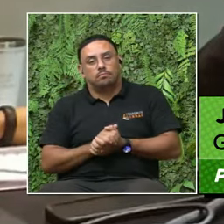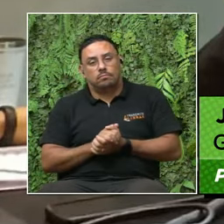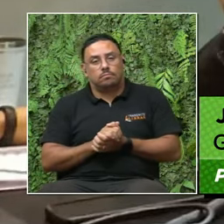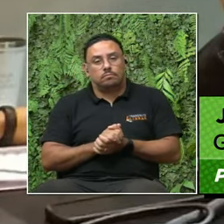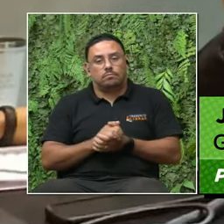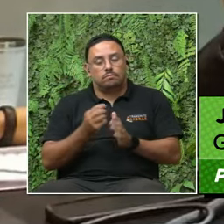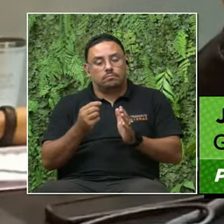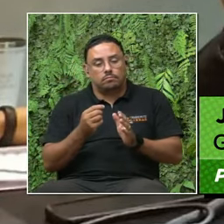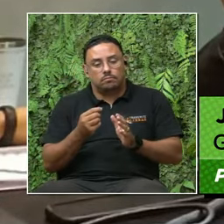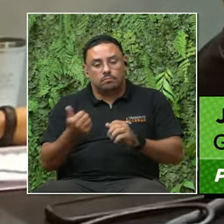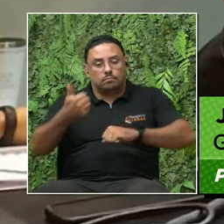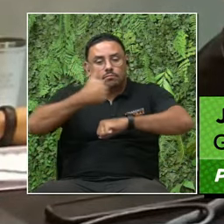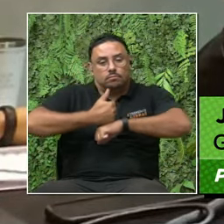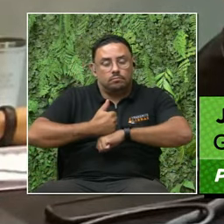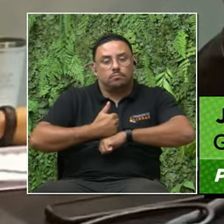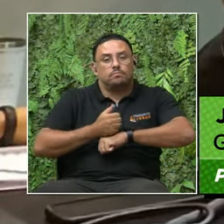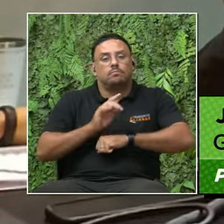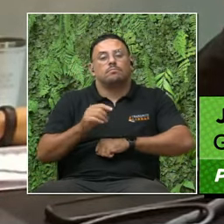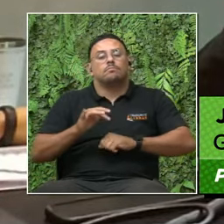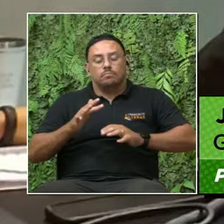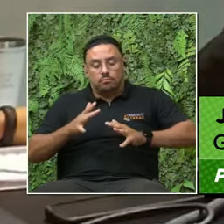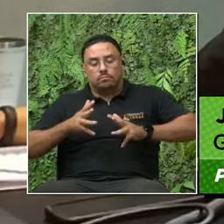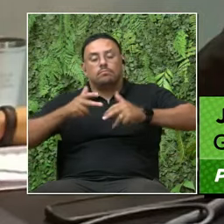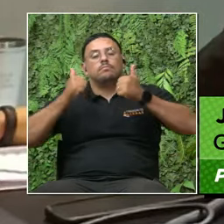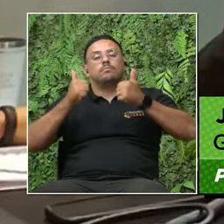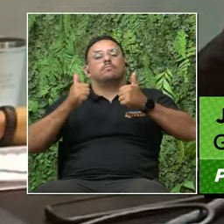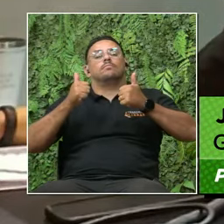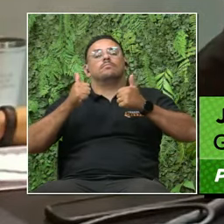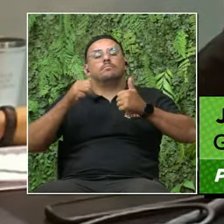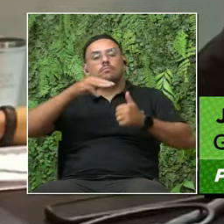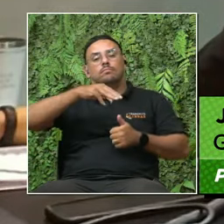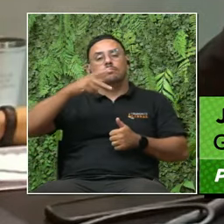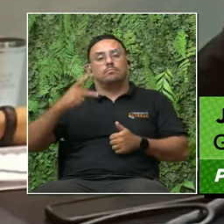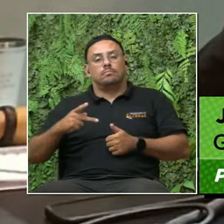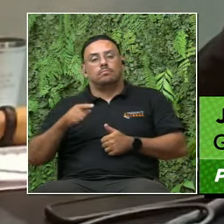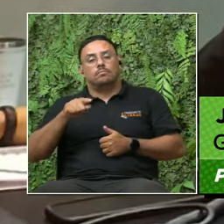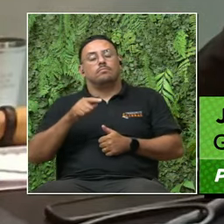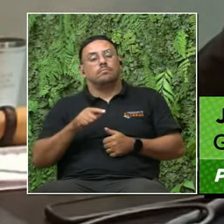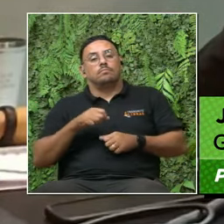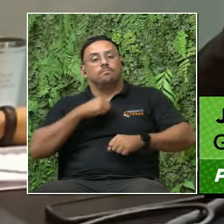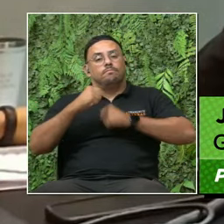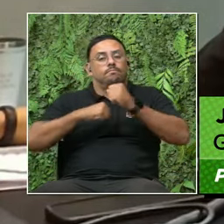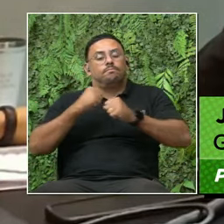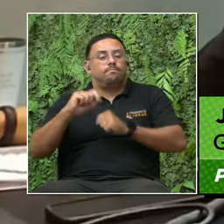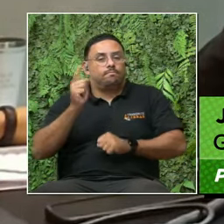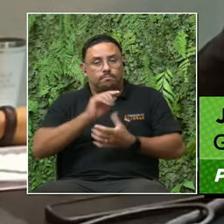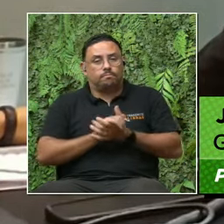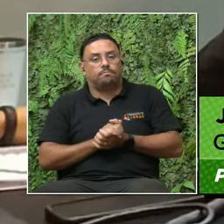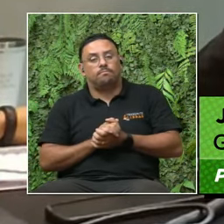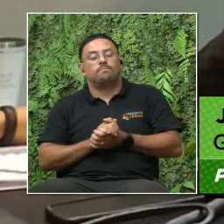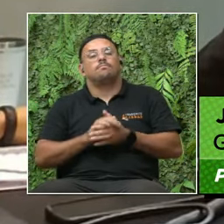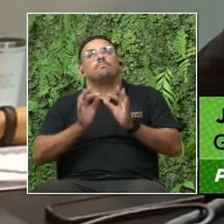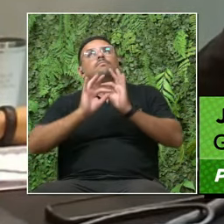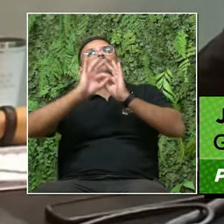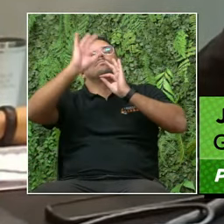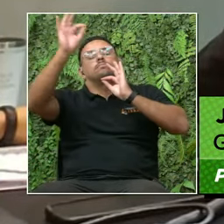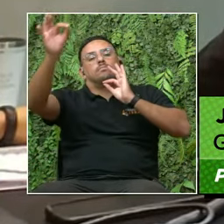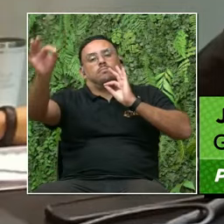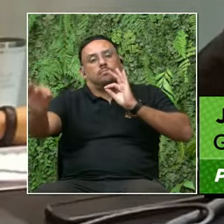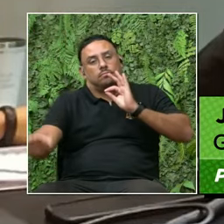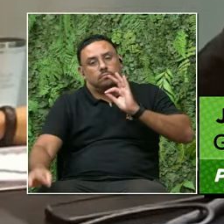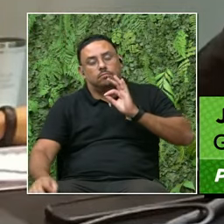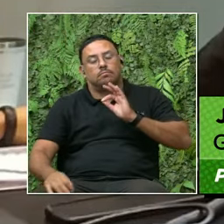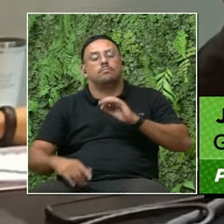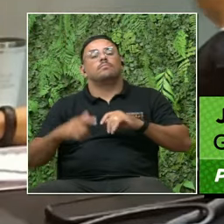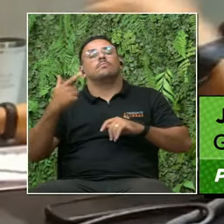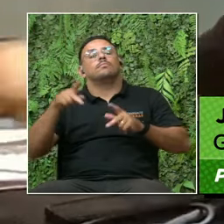preencher essa lacuna o o a qualidade que o Mateus Pereira tem e ele não é um velocista e tá longe disso né